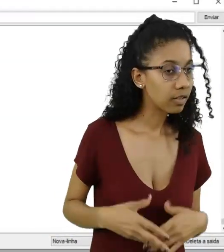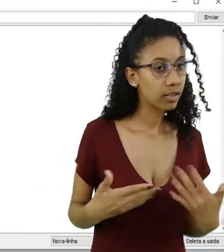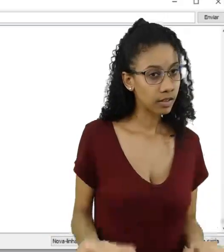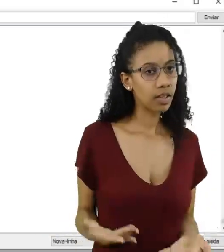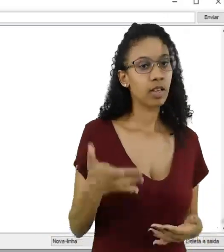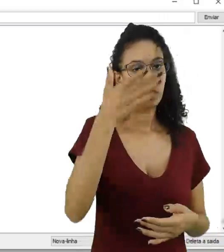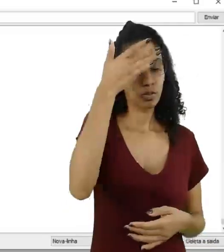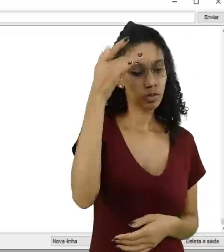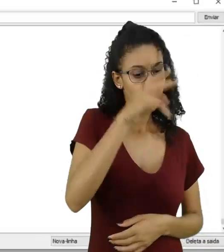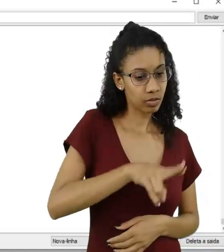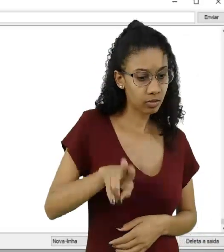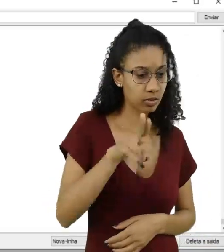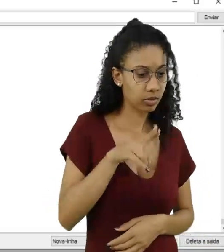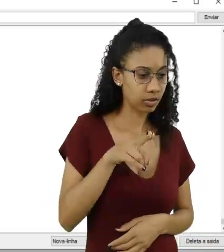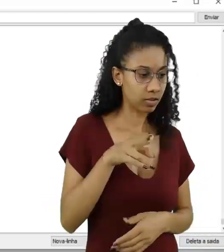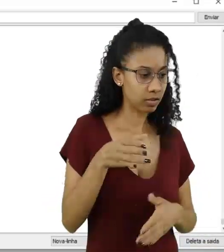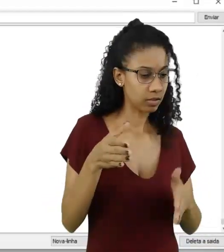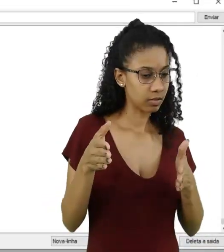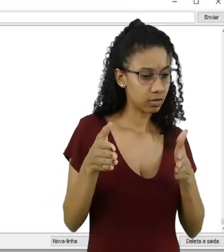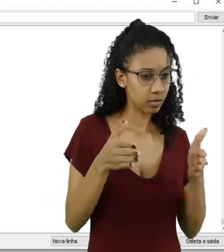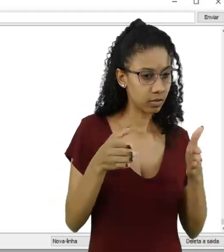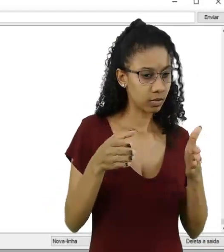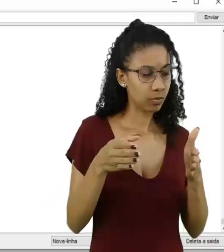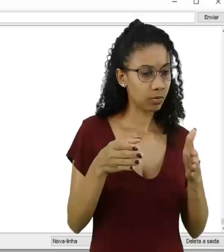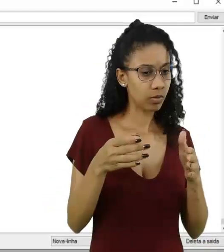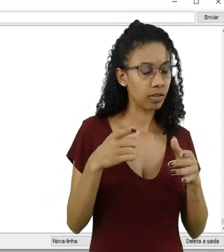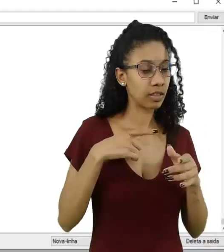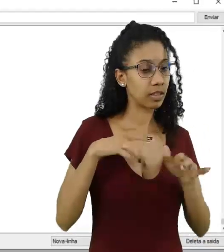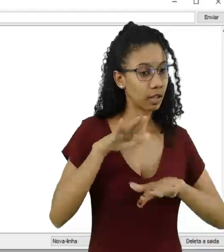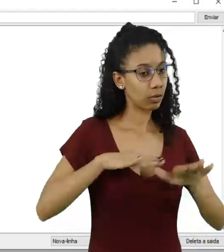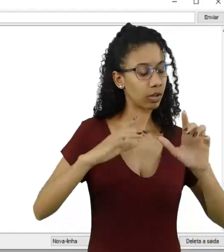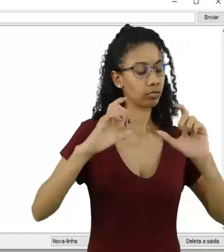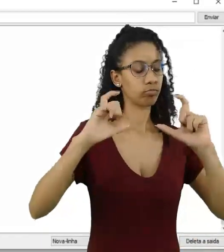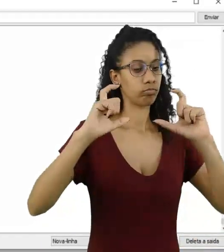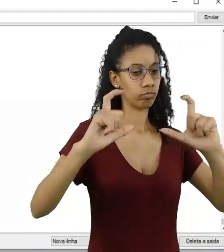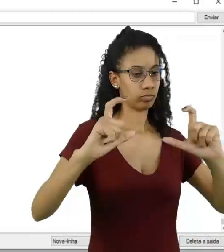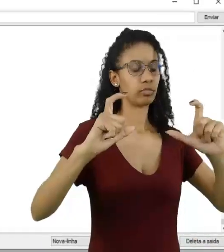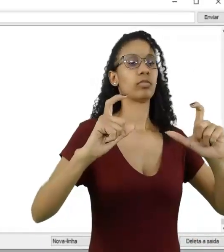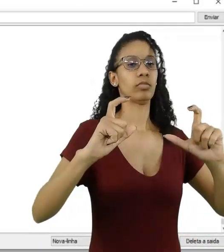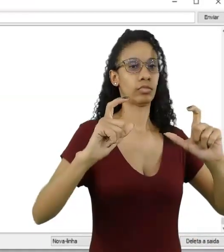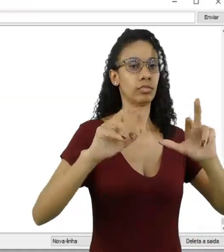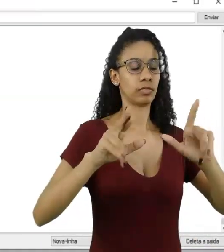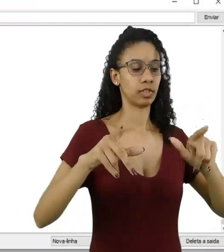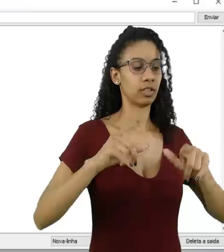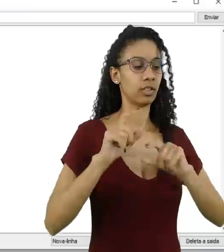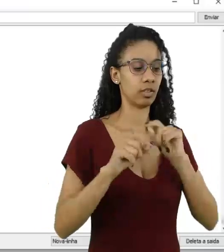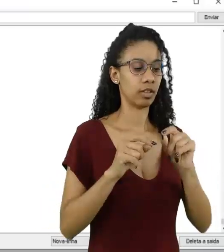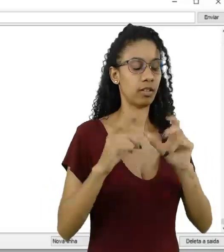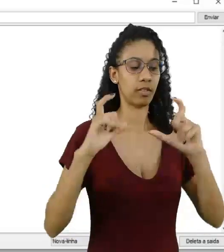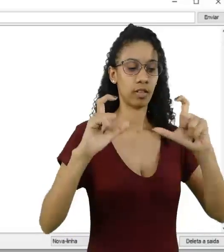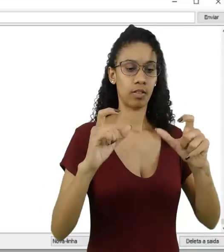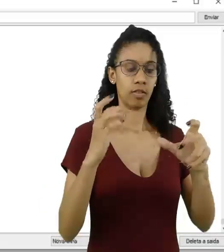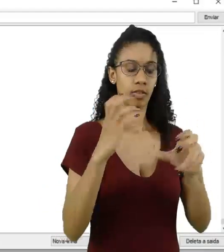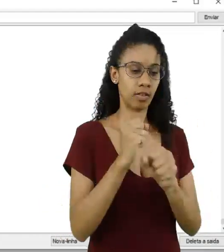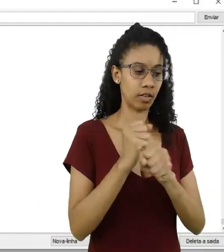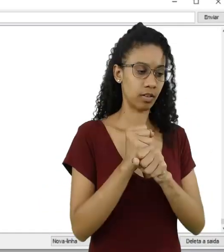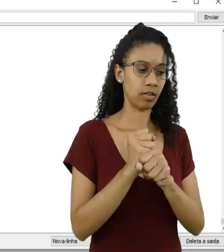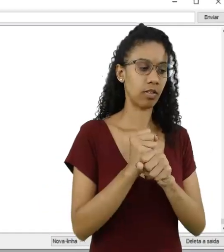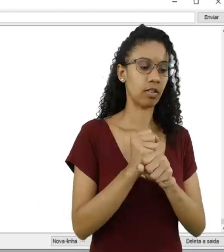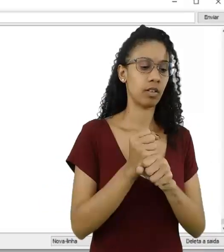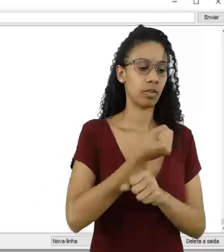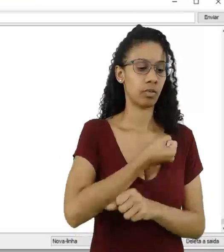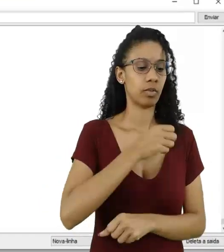É isso, pessoal. Quem está utilizando o módulo, toma cuidado, tá? Na fórmula vai ter uma diferença. No caso da fórmula, vocês vão calcular o valor